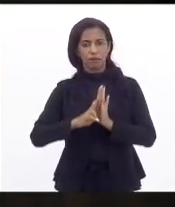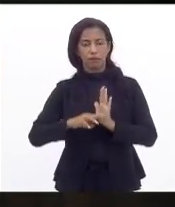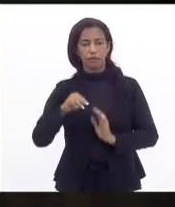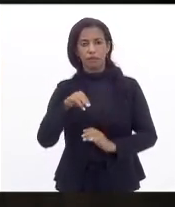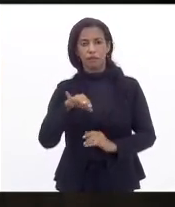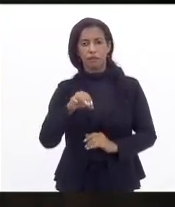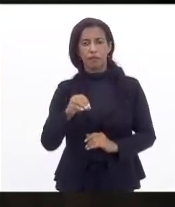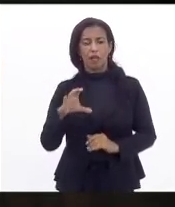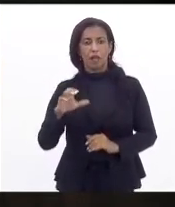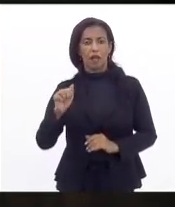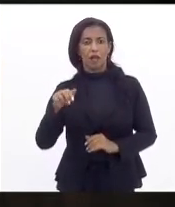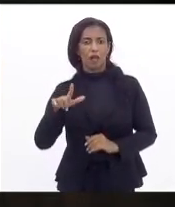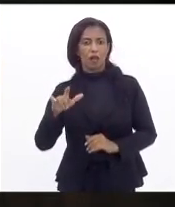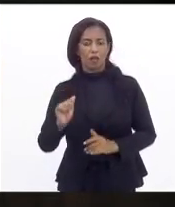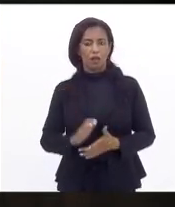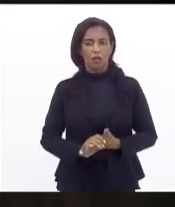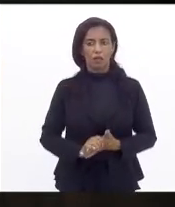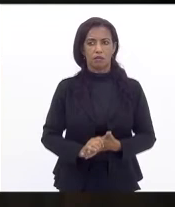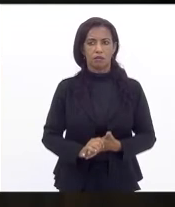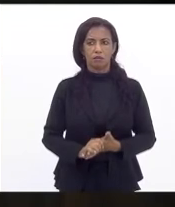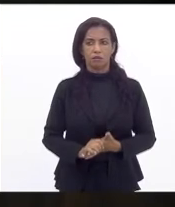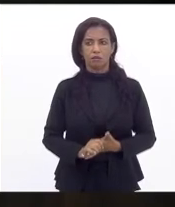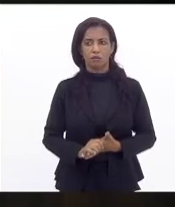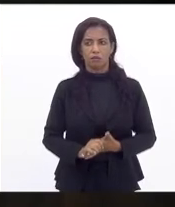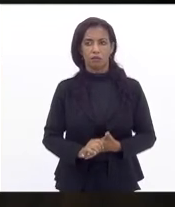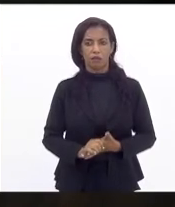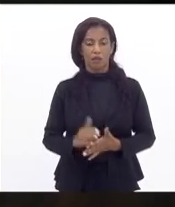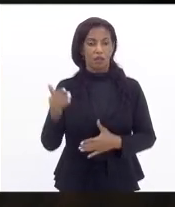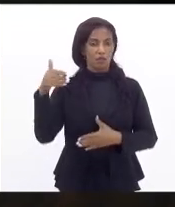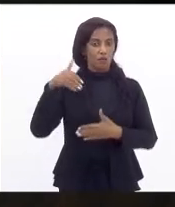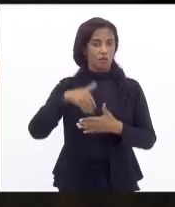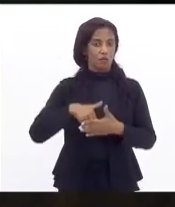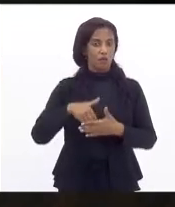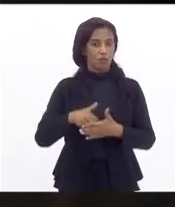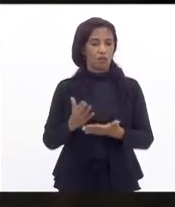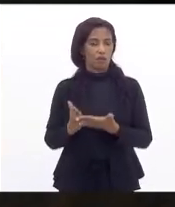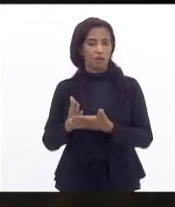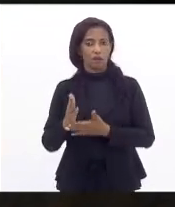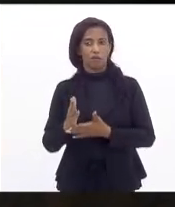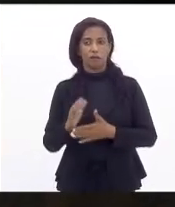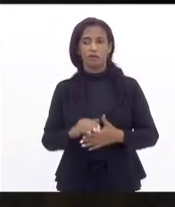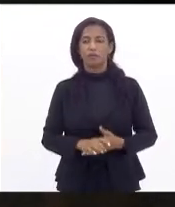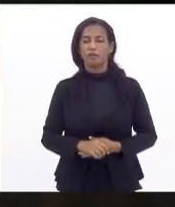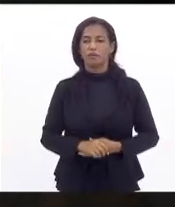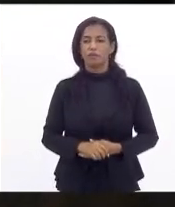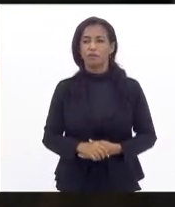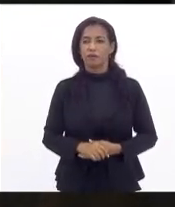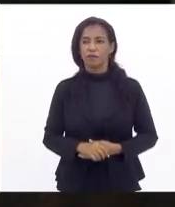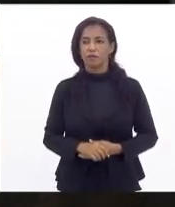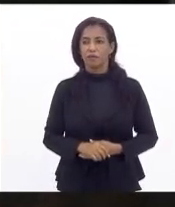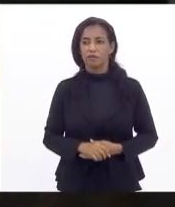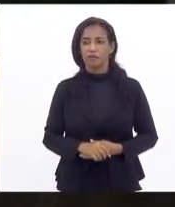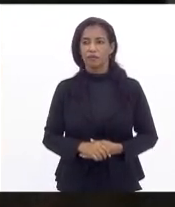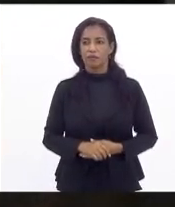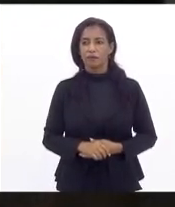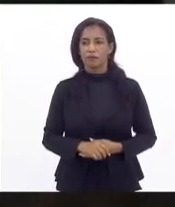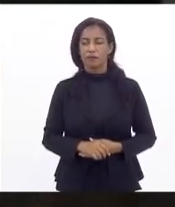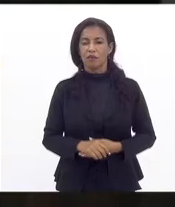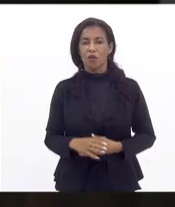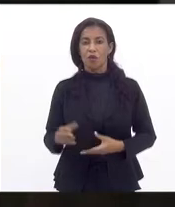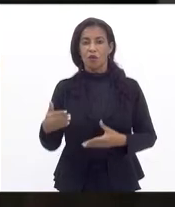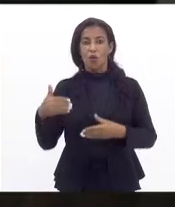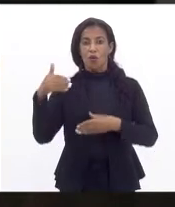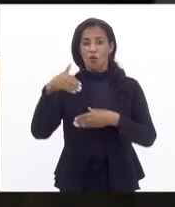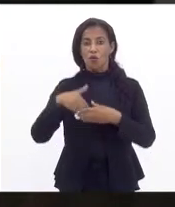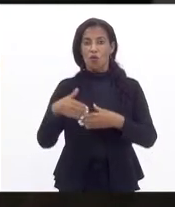Márcio Canella. Em discussão, não havendo quem queira discutir, encerra a discussão. Em votação, os senhores que aprovam permaneçam como estão. Aprovado, vai à promulgação com voto do